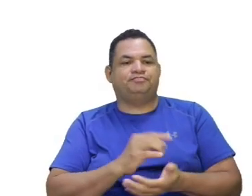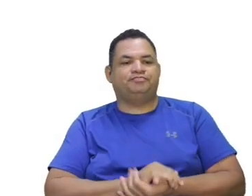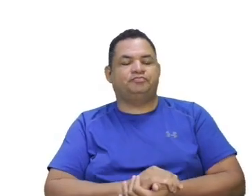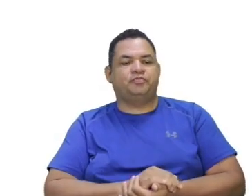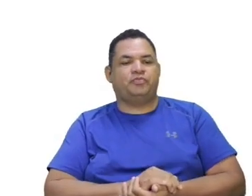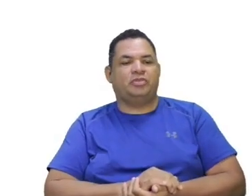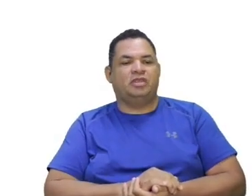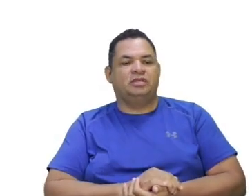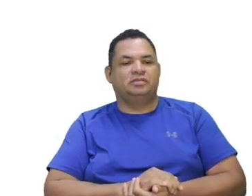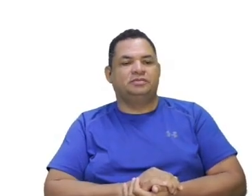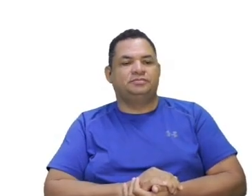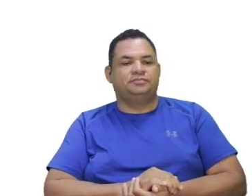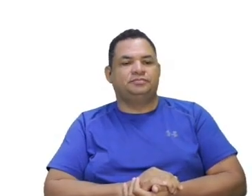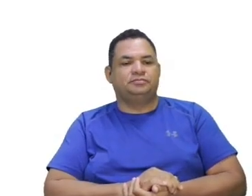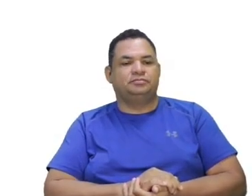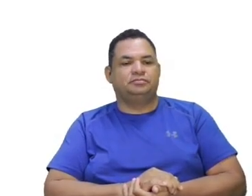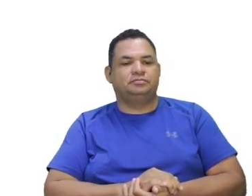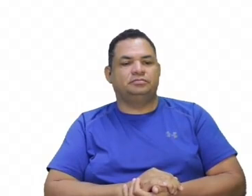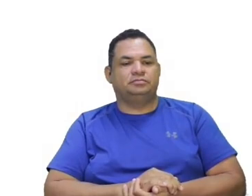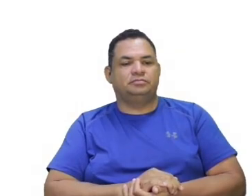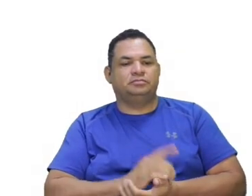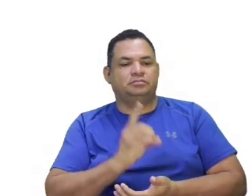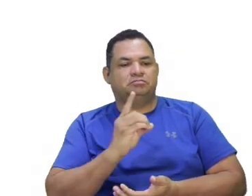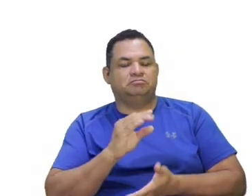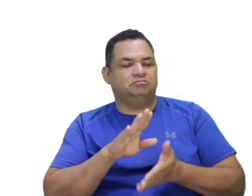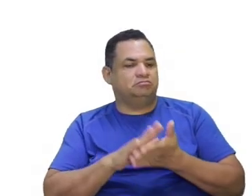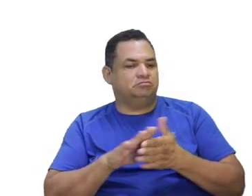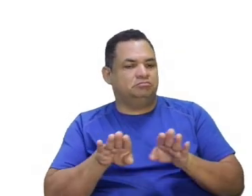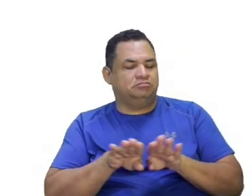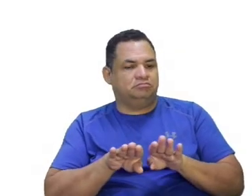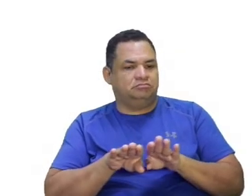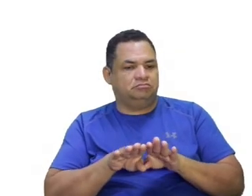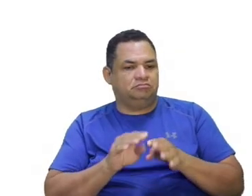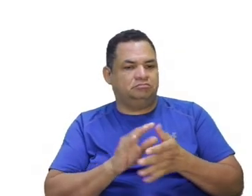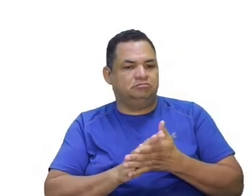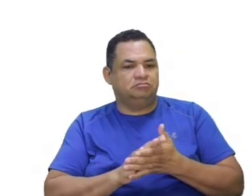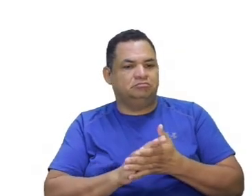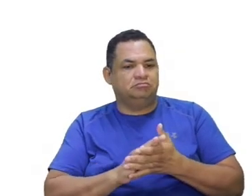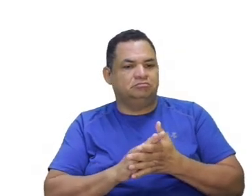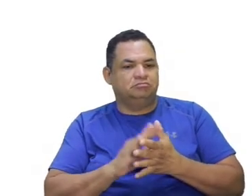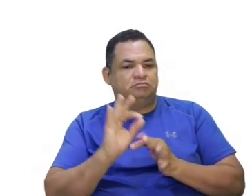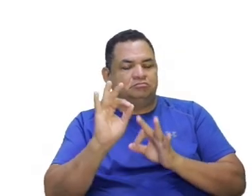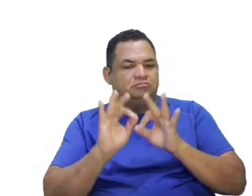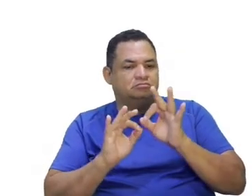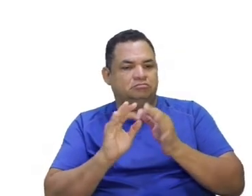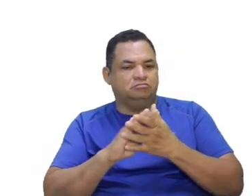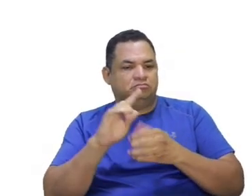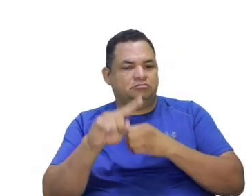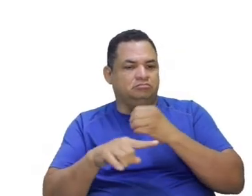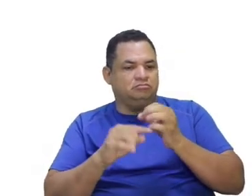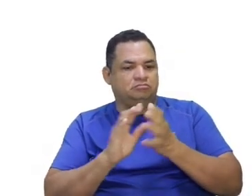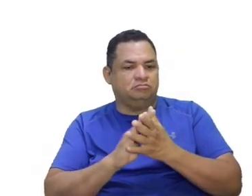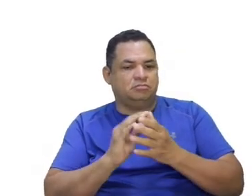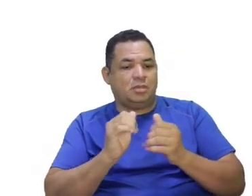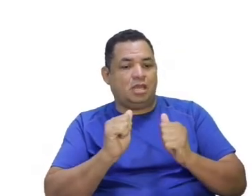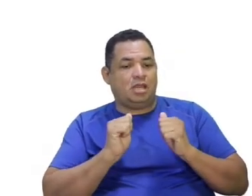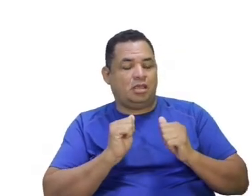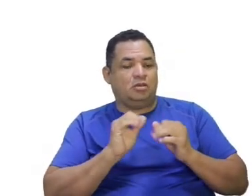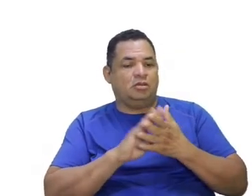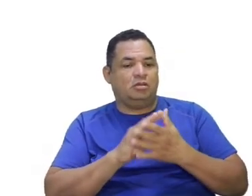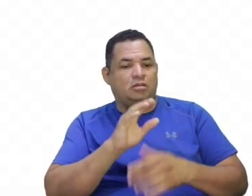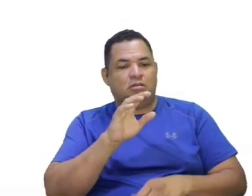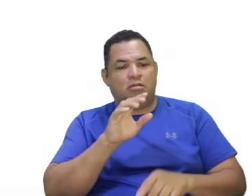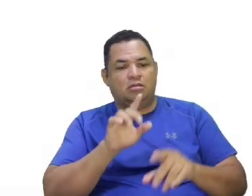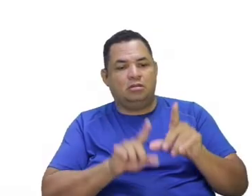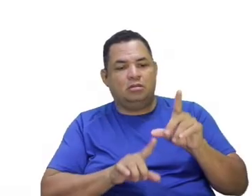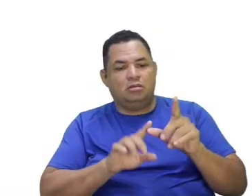íon. A letra D também não poderia ser, porque ela é a configuração do átomo neutro. E a letra